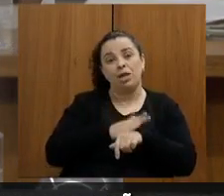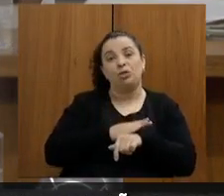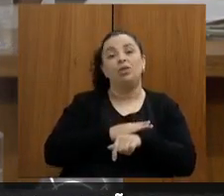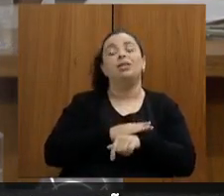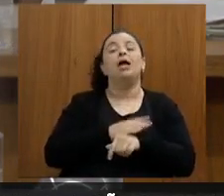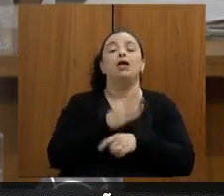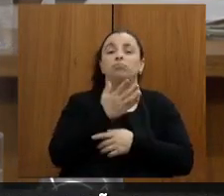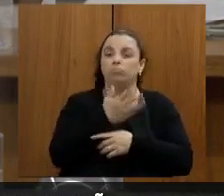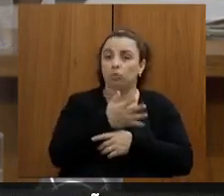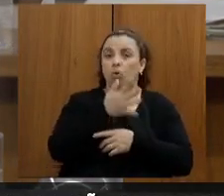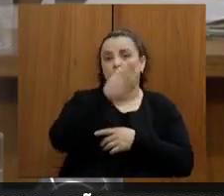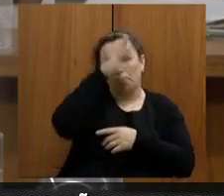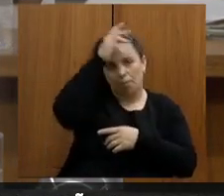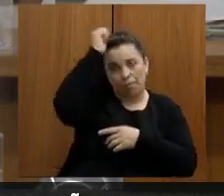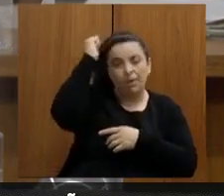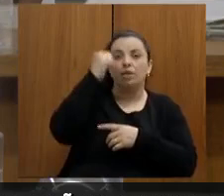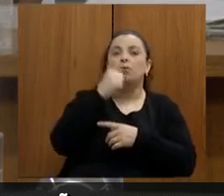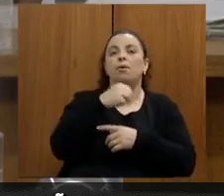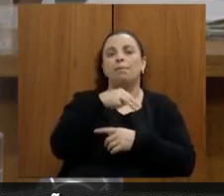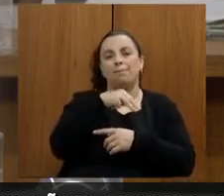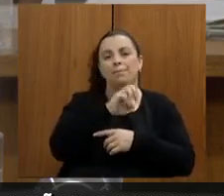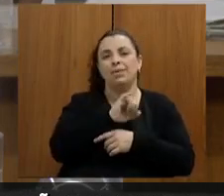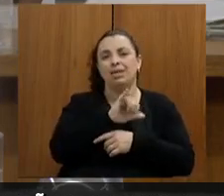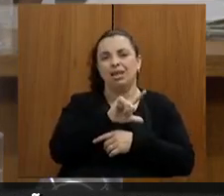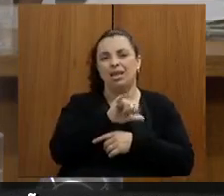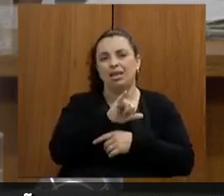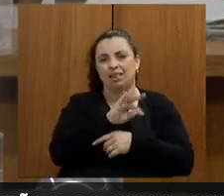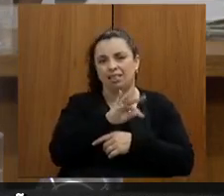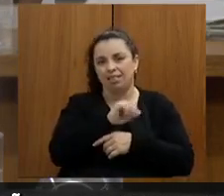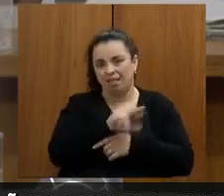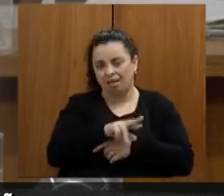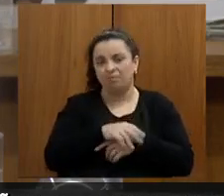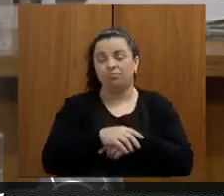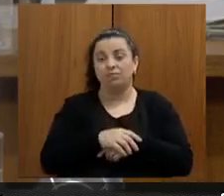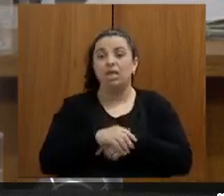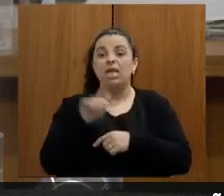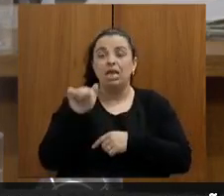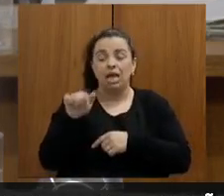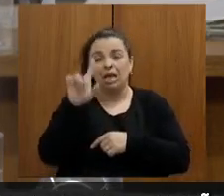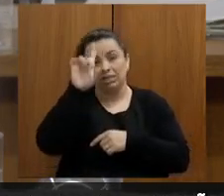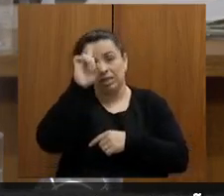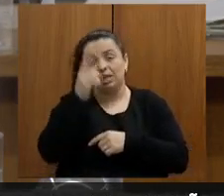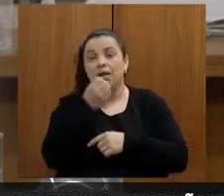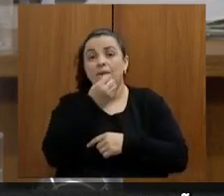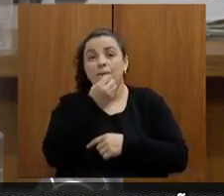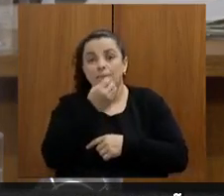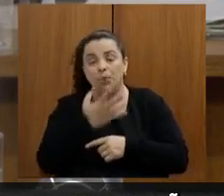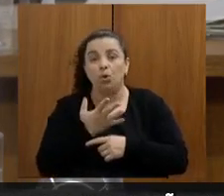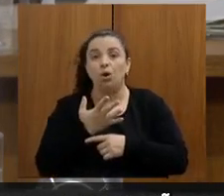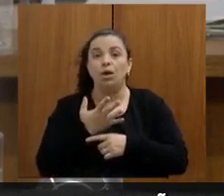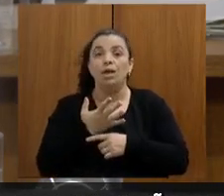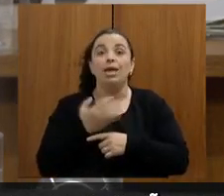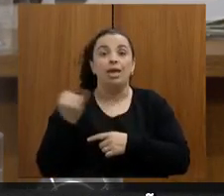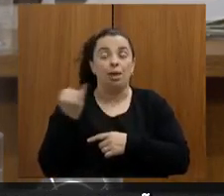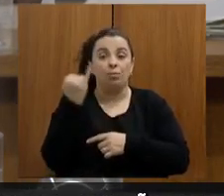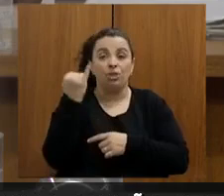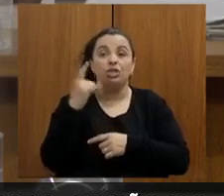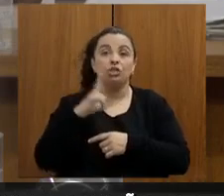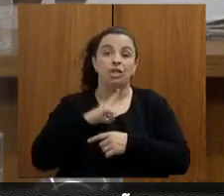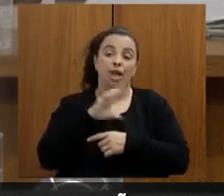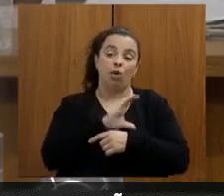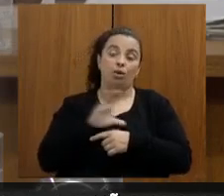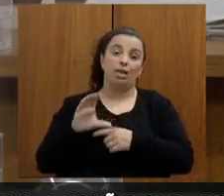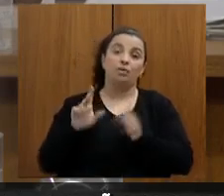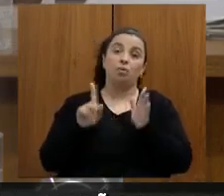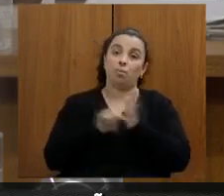esse essa iniciativa de alguns municípios possam ser coordenadas pelo nosso corpo de bombeiros